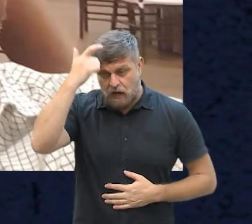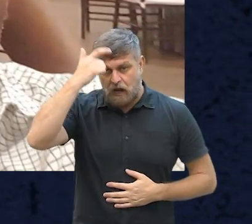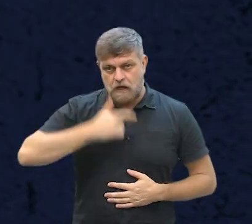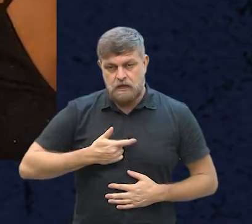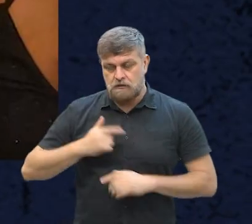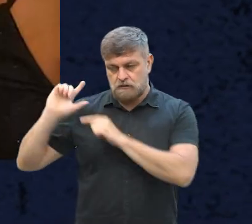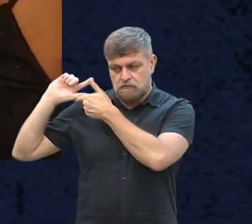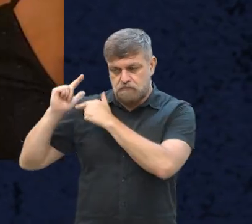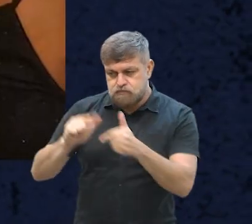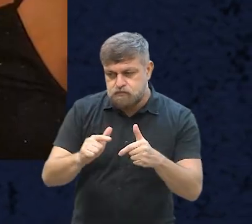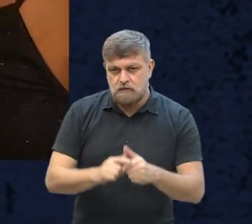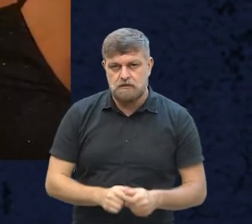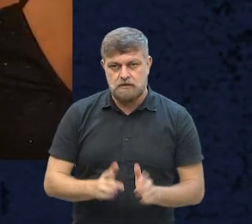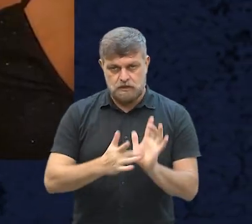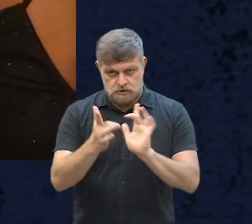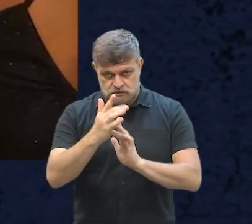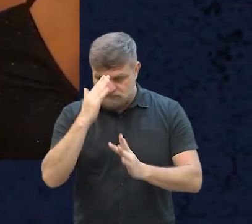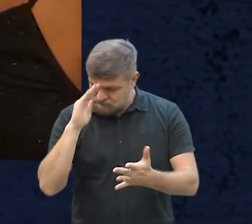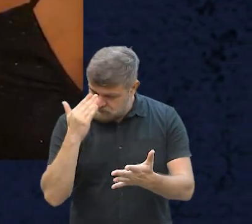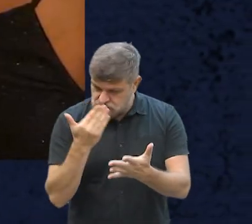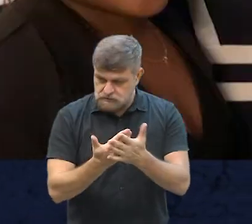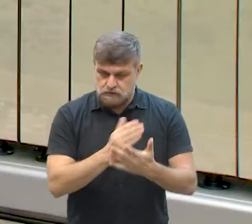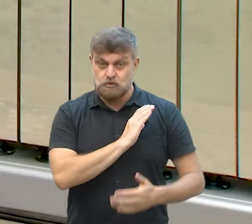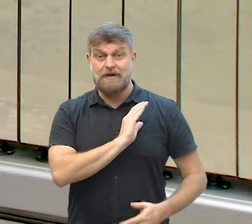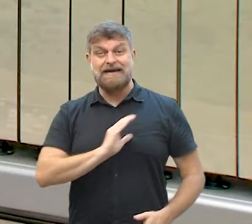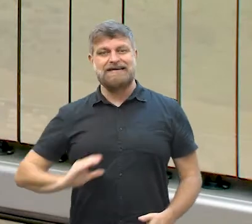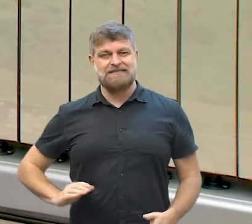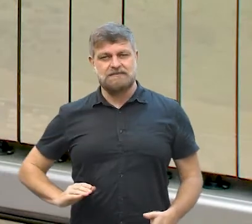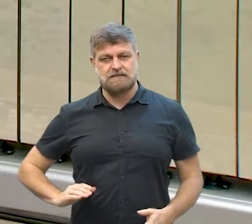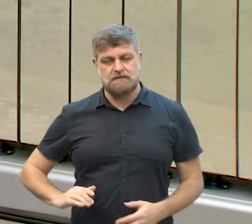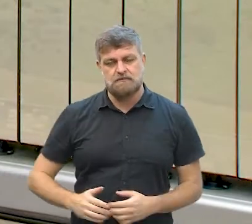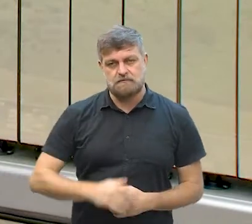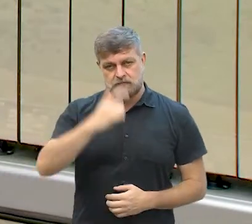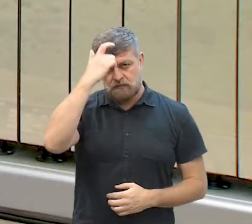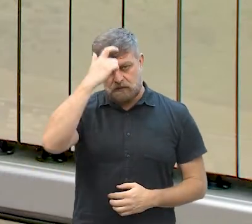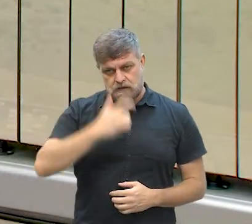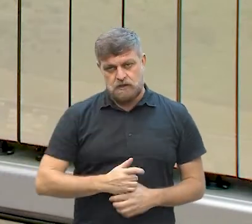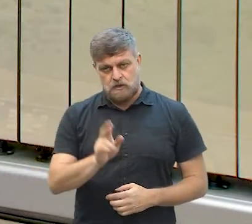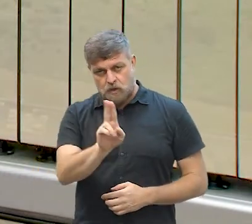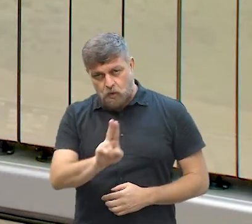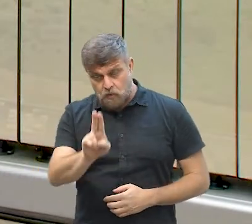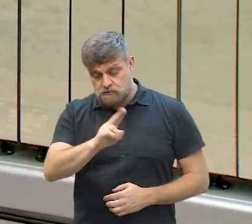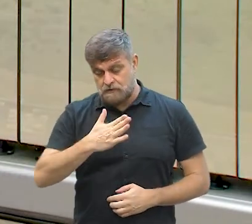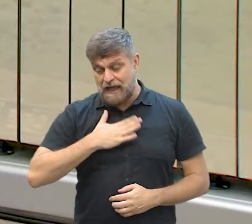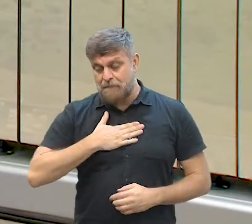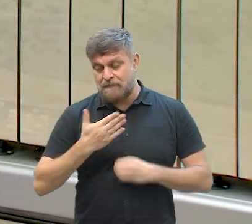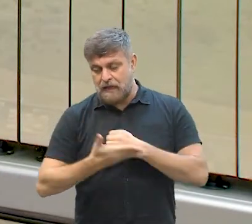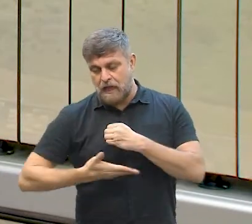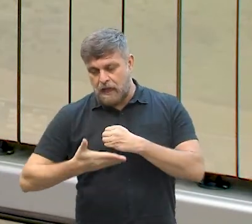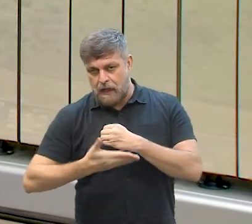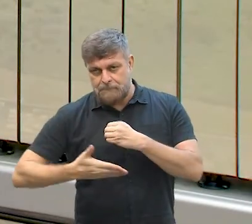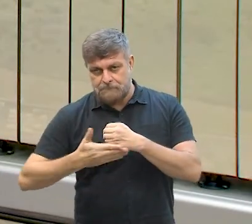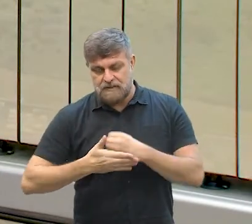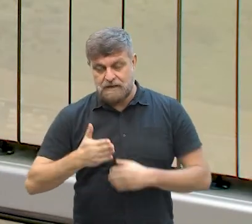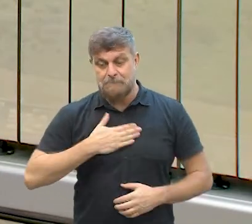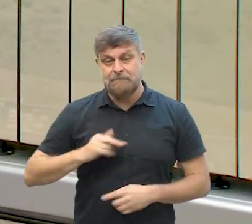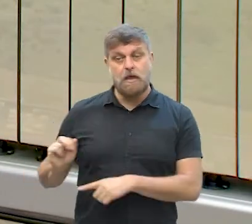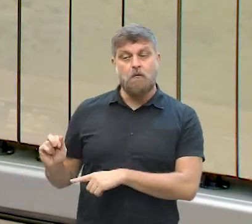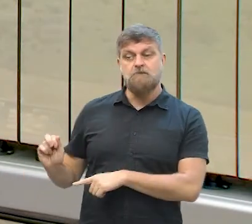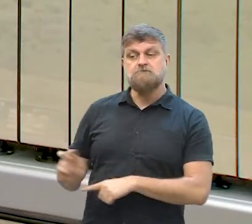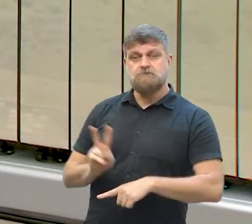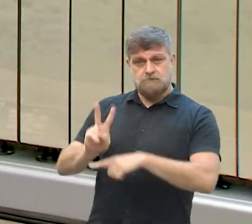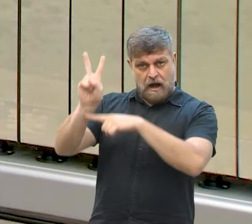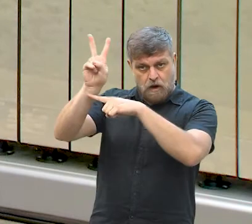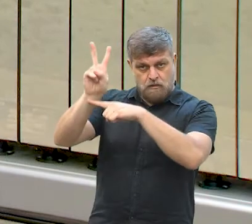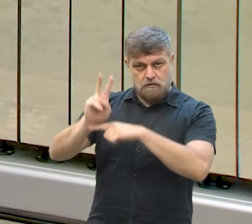você descreveu, né, como conservador, como cristão, é algo também que eu uso como uma base, né, como os